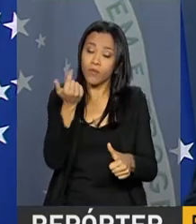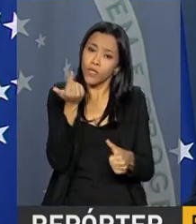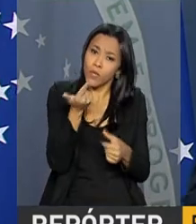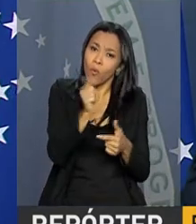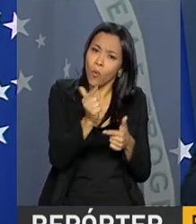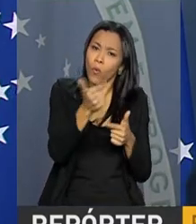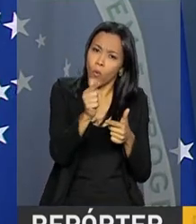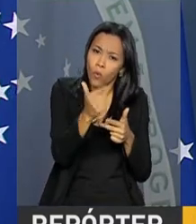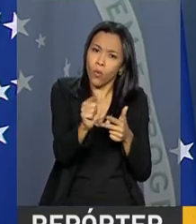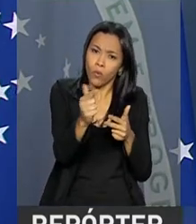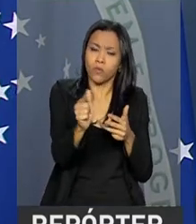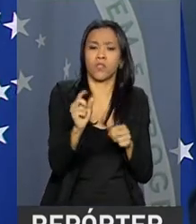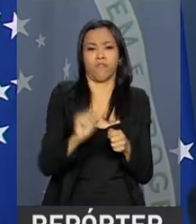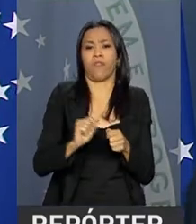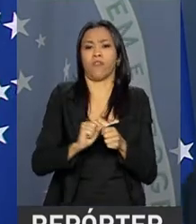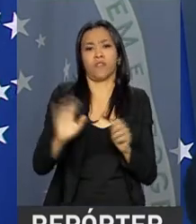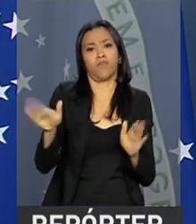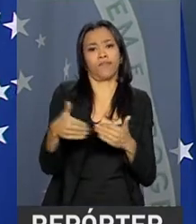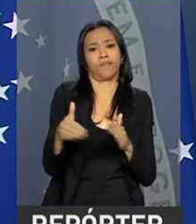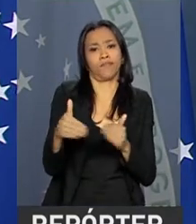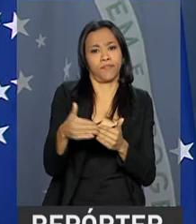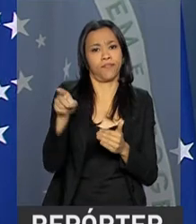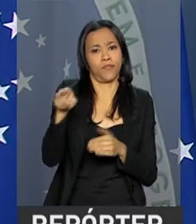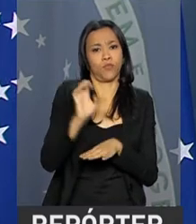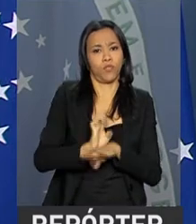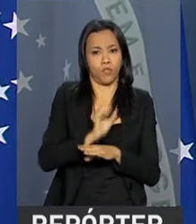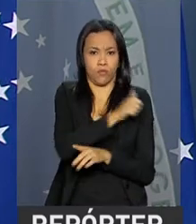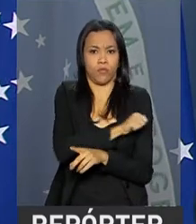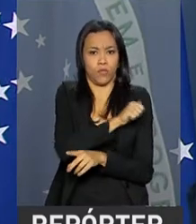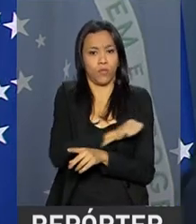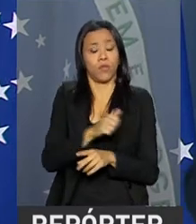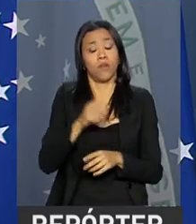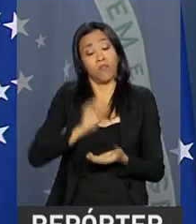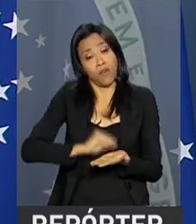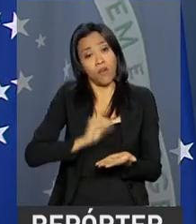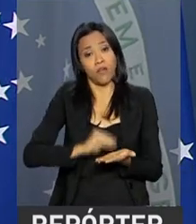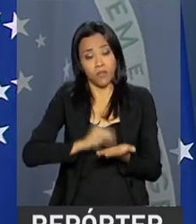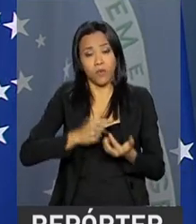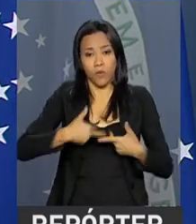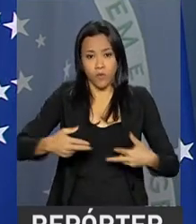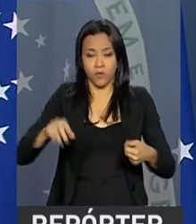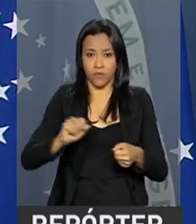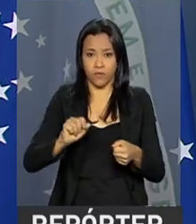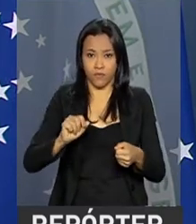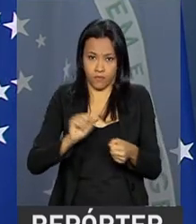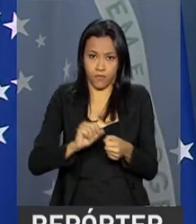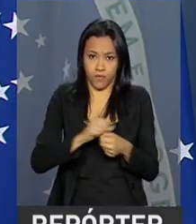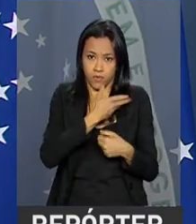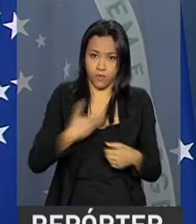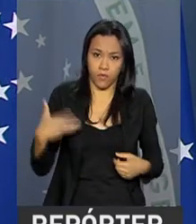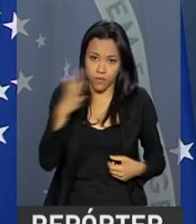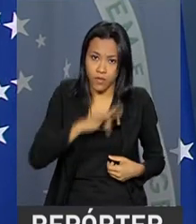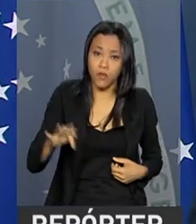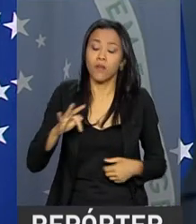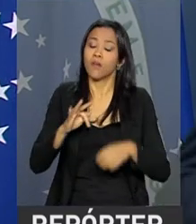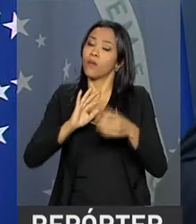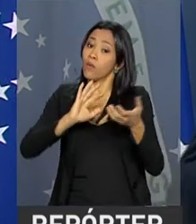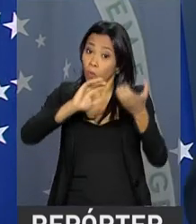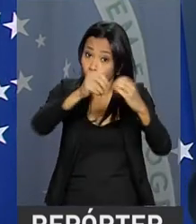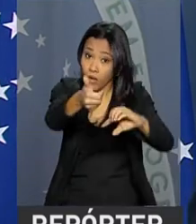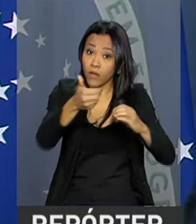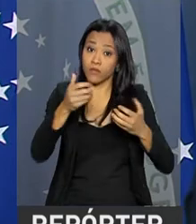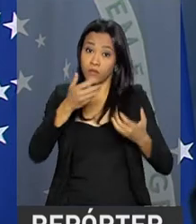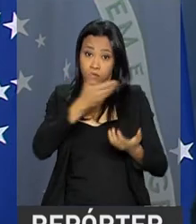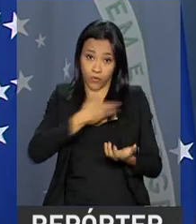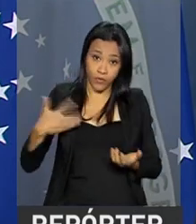com o governo estadual ainda tem muita coisa a fazer e certamente o congresso nacional o governo federal tem muita coisa